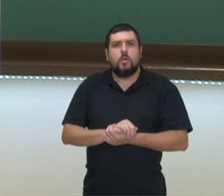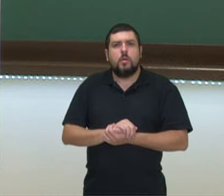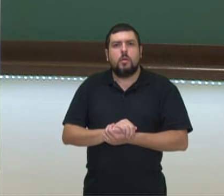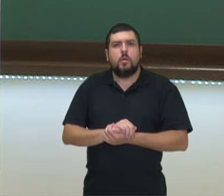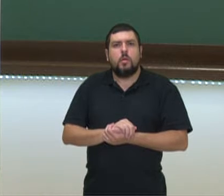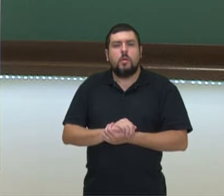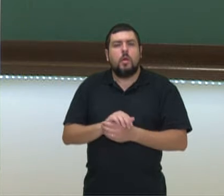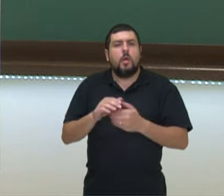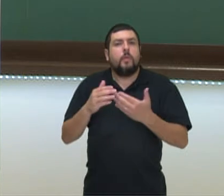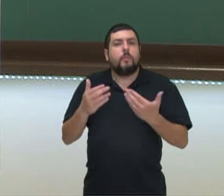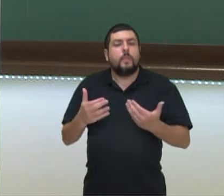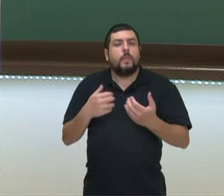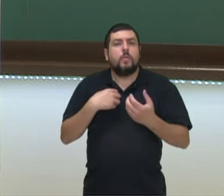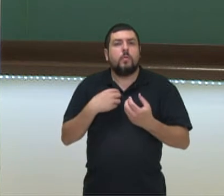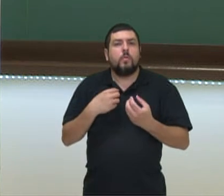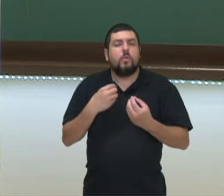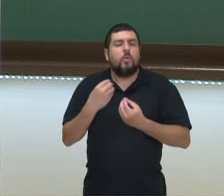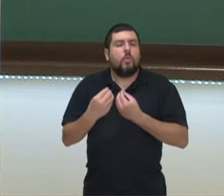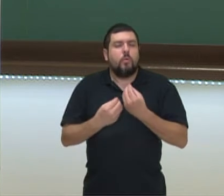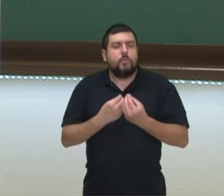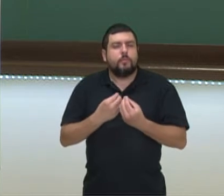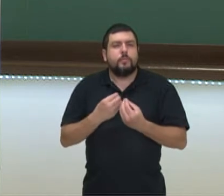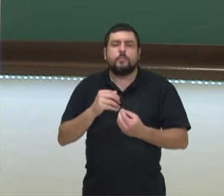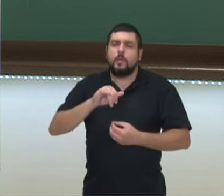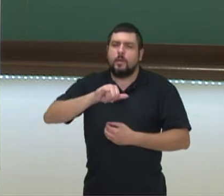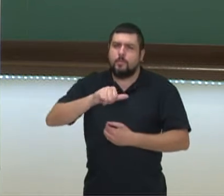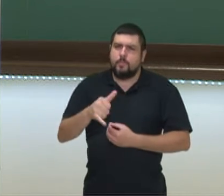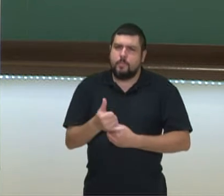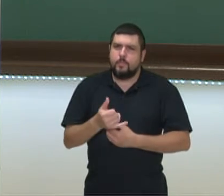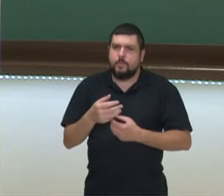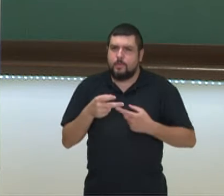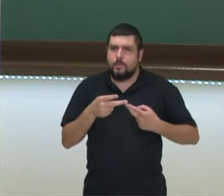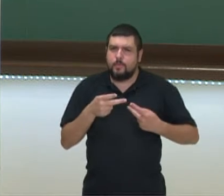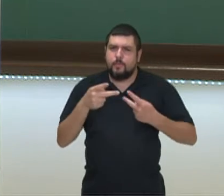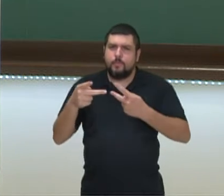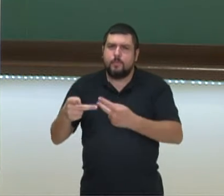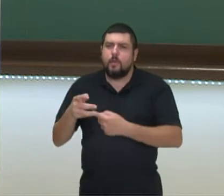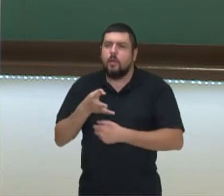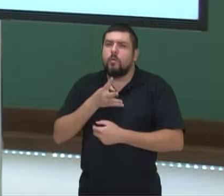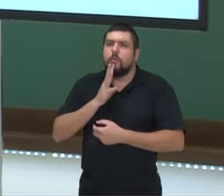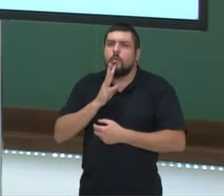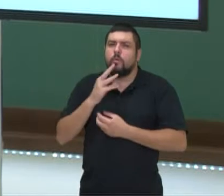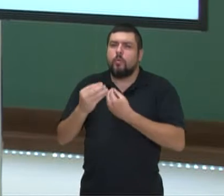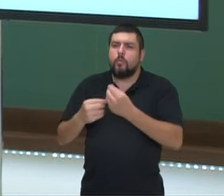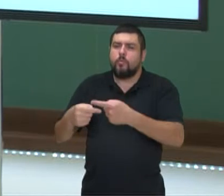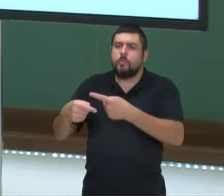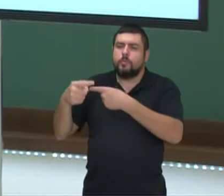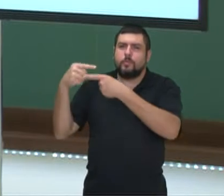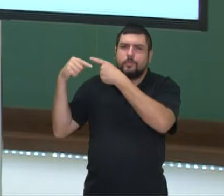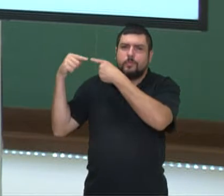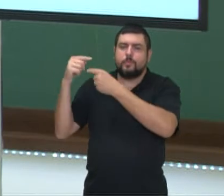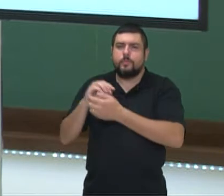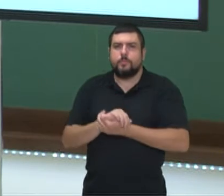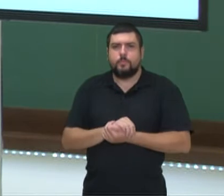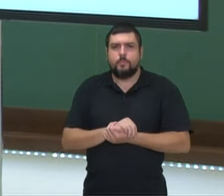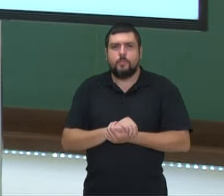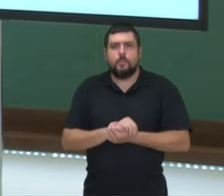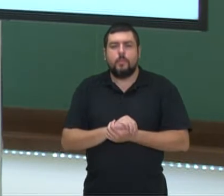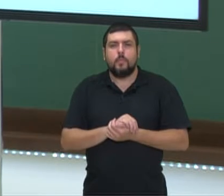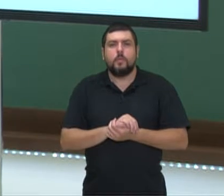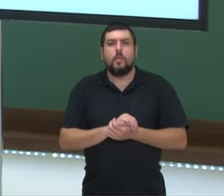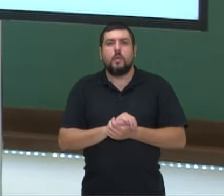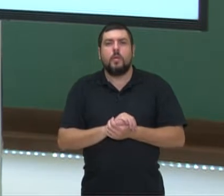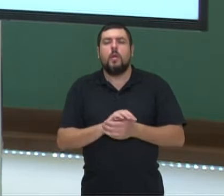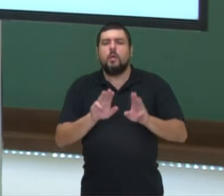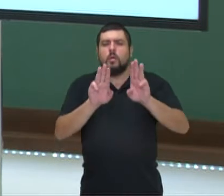possível, né, vamos visitar o museu, conhecer um pouquinho da história que traz esses museus. Atualmente, esses museus eles são importantes